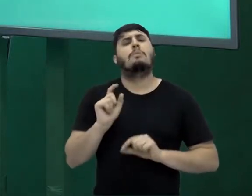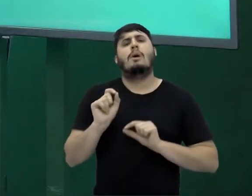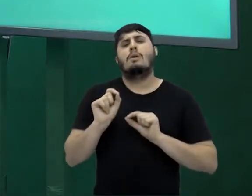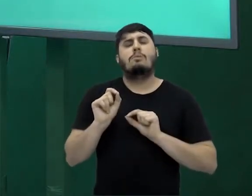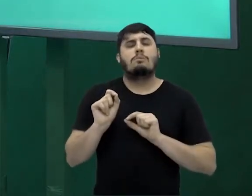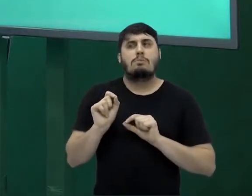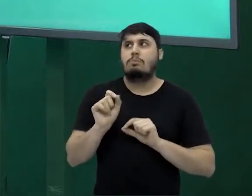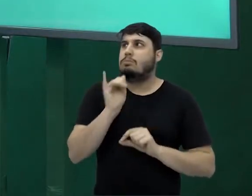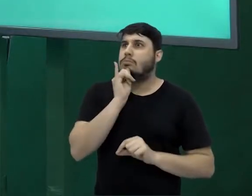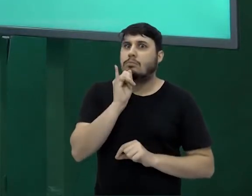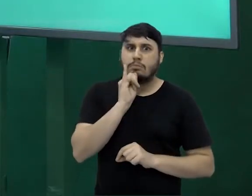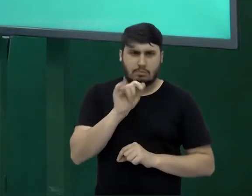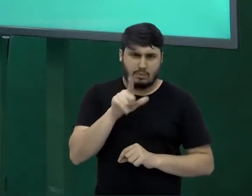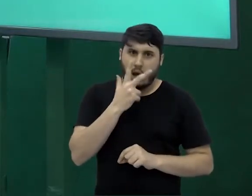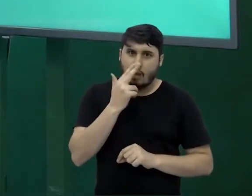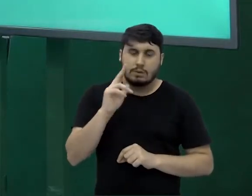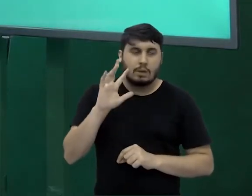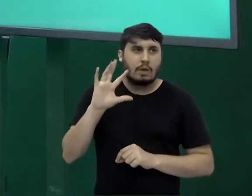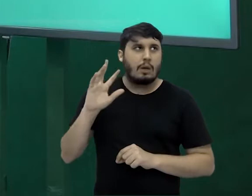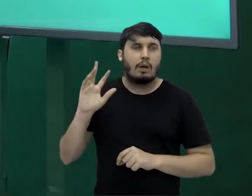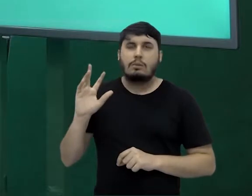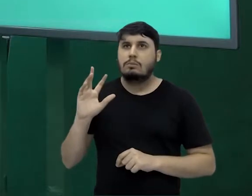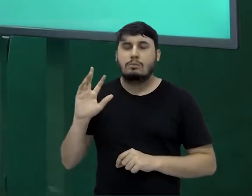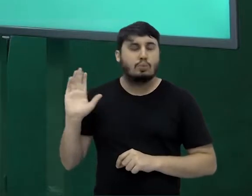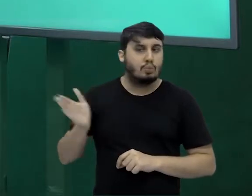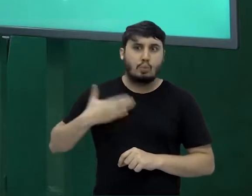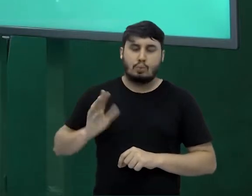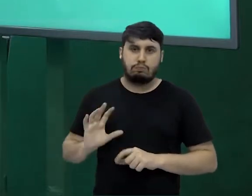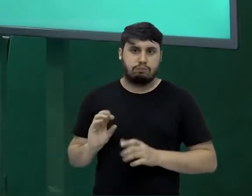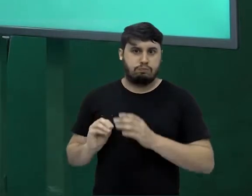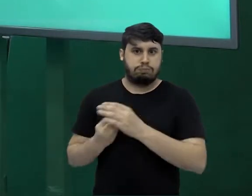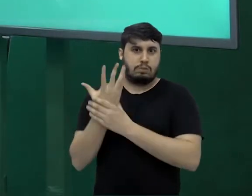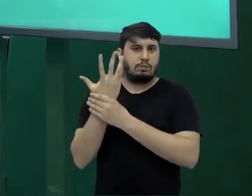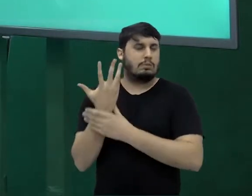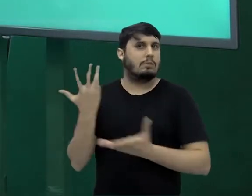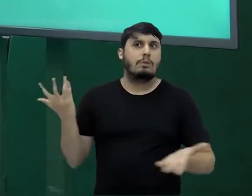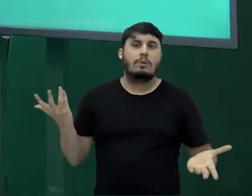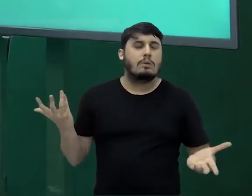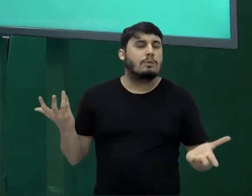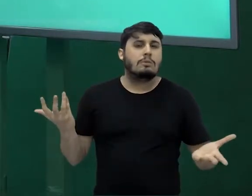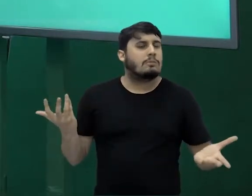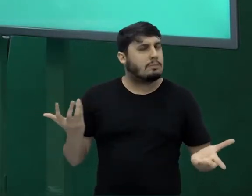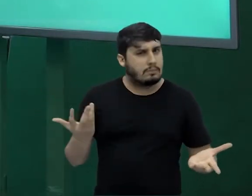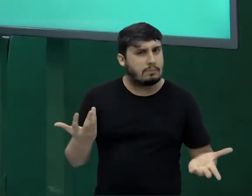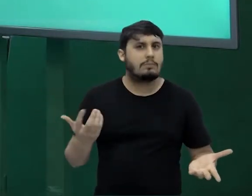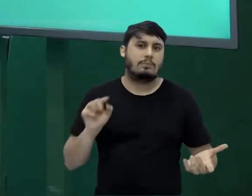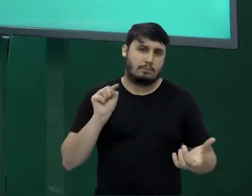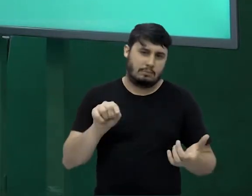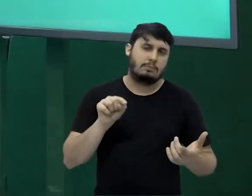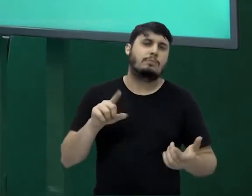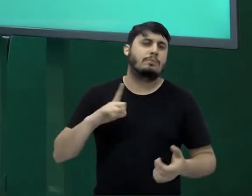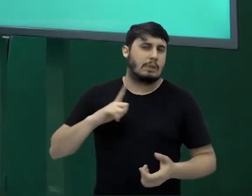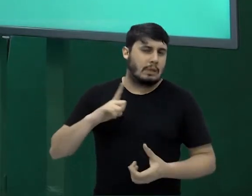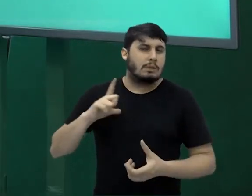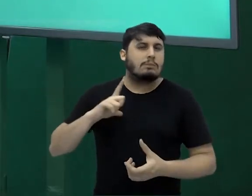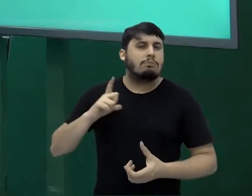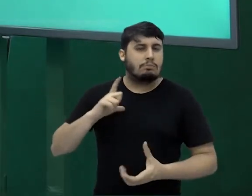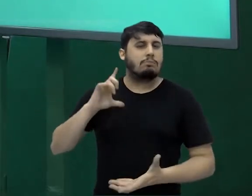gato, assim? Você vem, voou, pronto. A partir daqui, o jogo mudou de lado, tá? Por